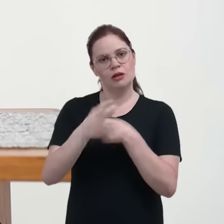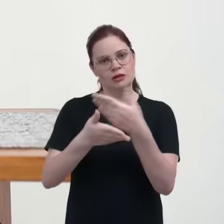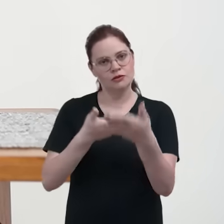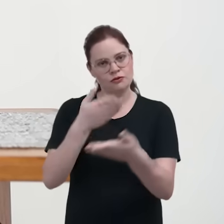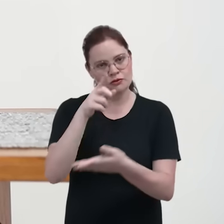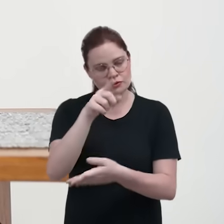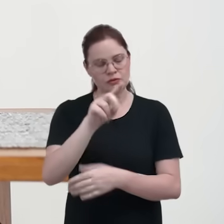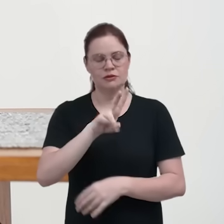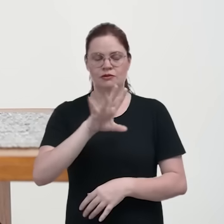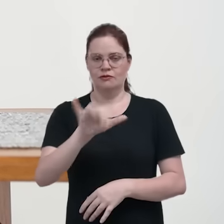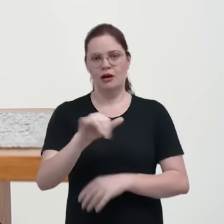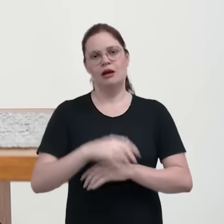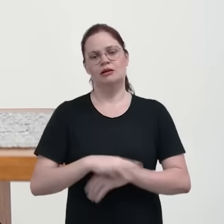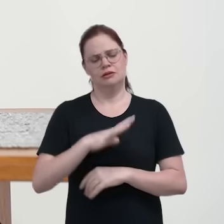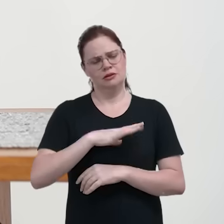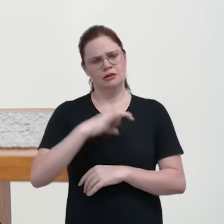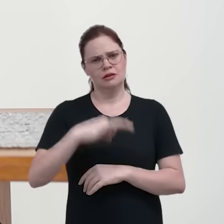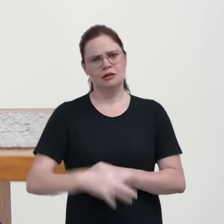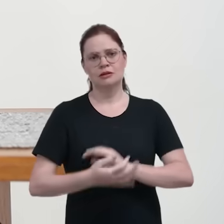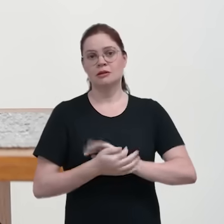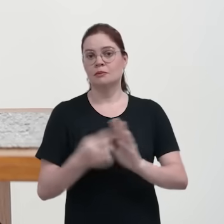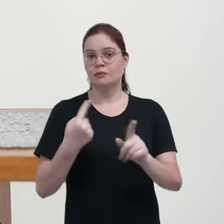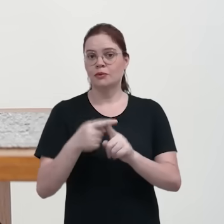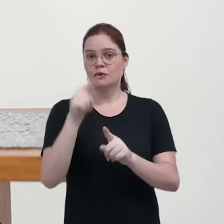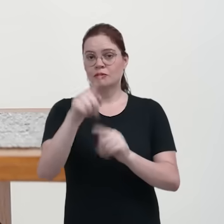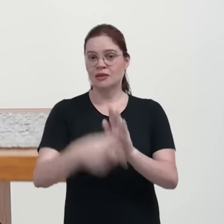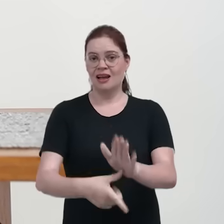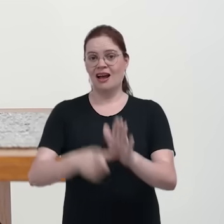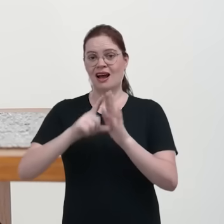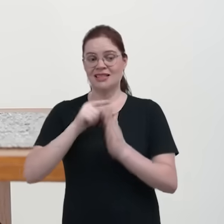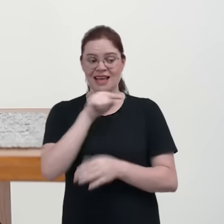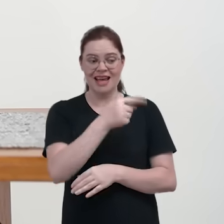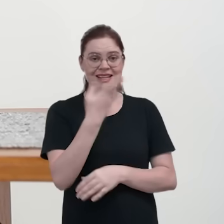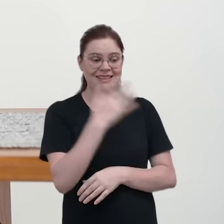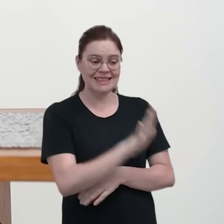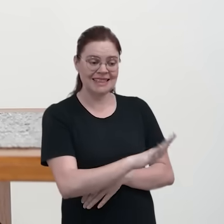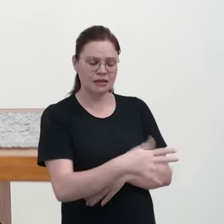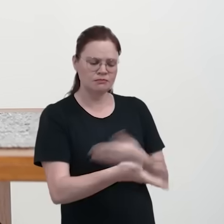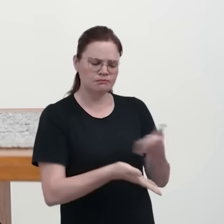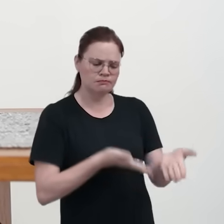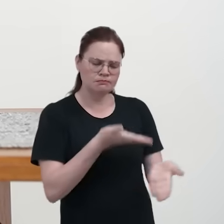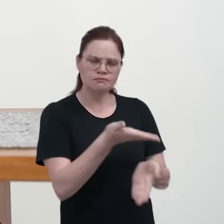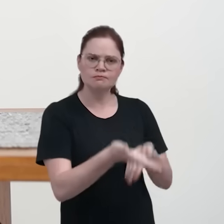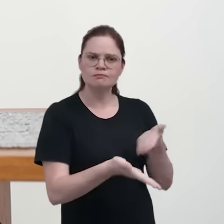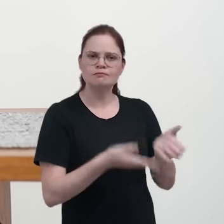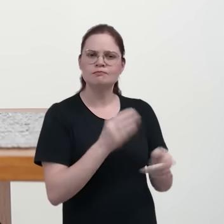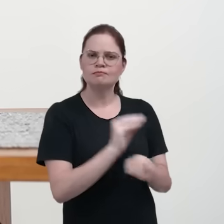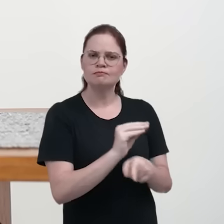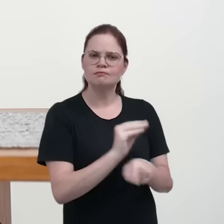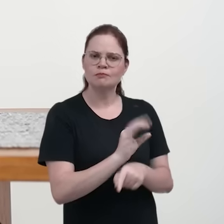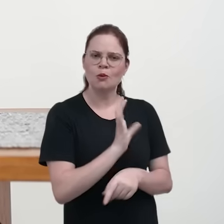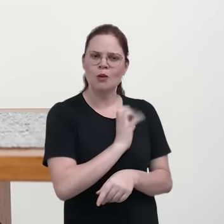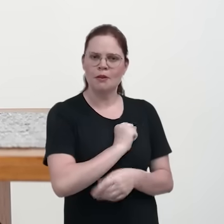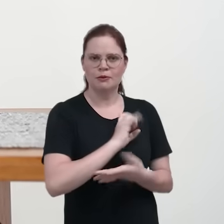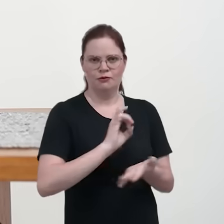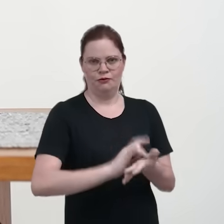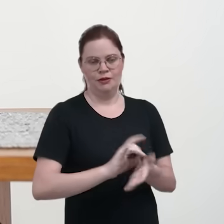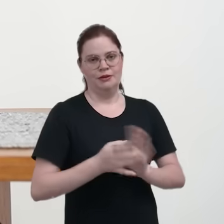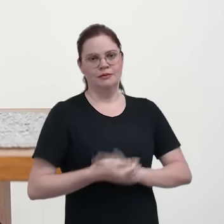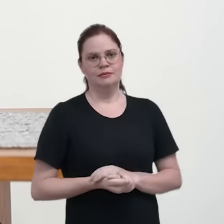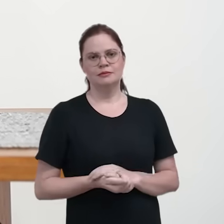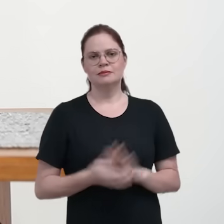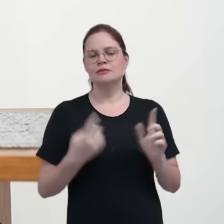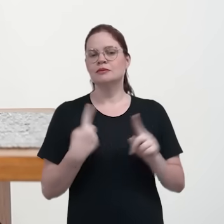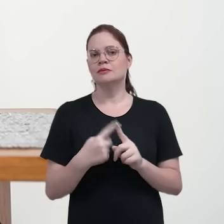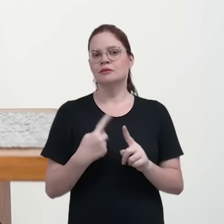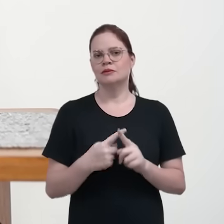velha, certamente ele vai cuidar de você, porque você o tratou com amor